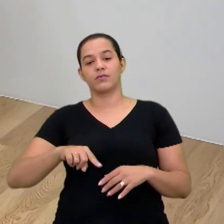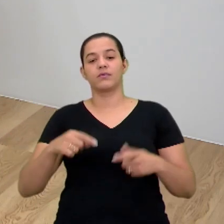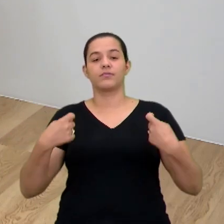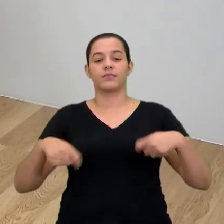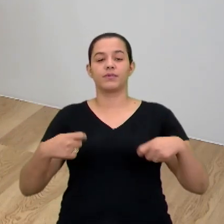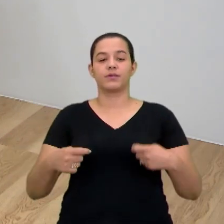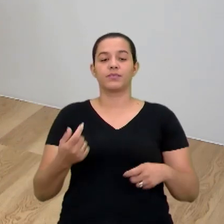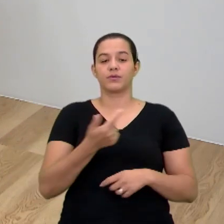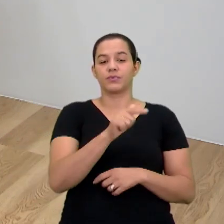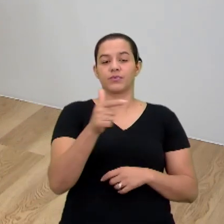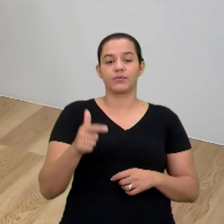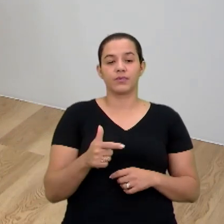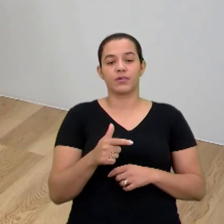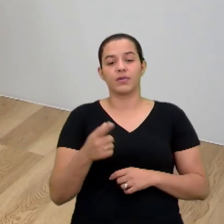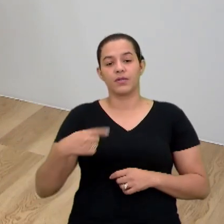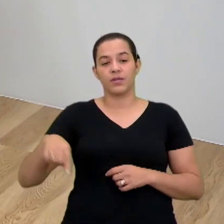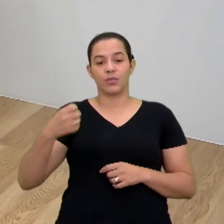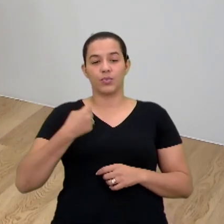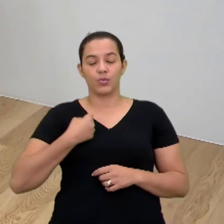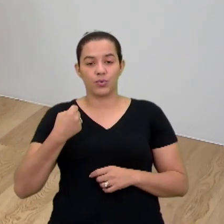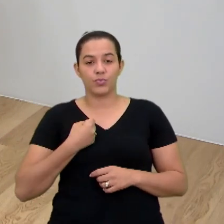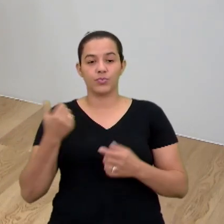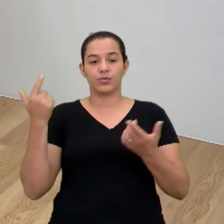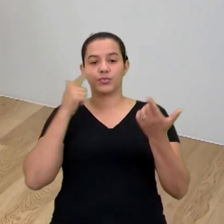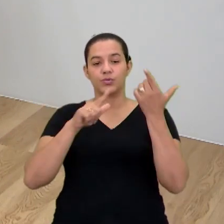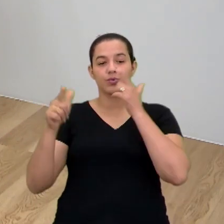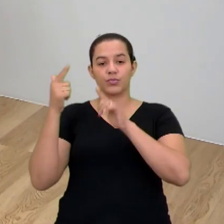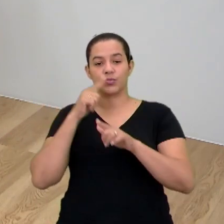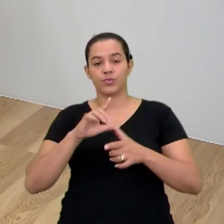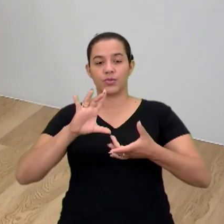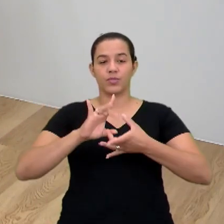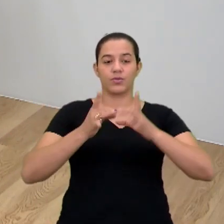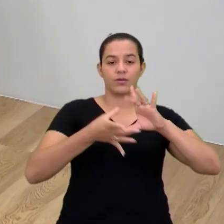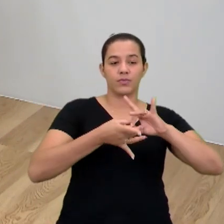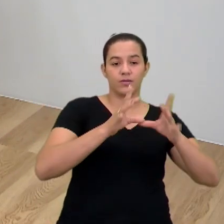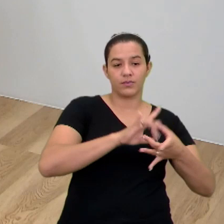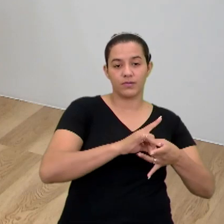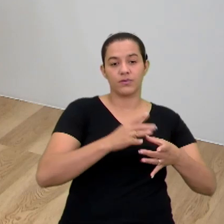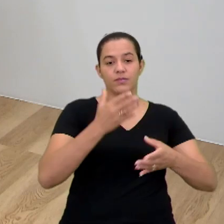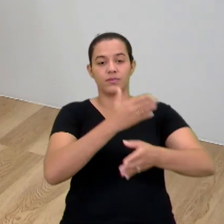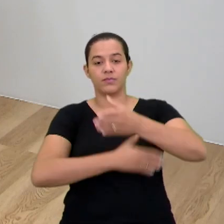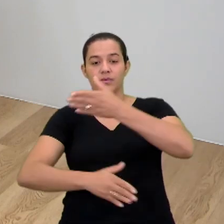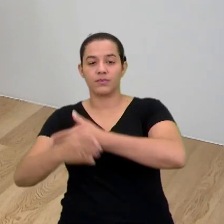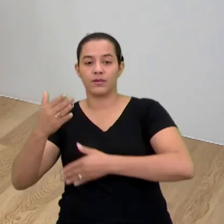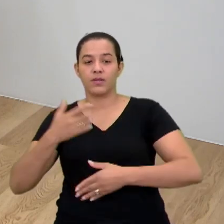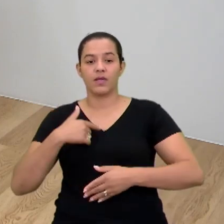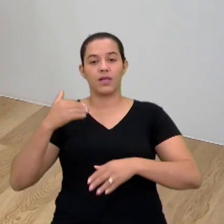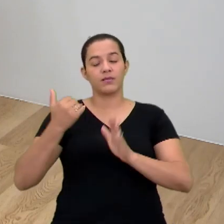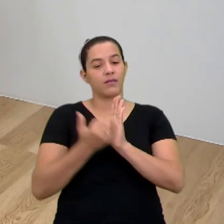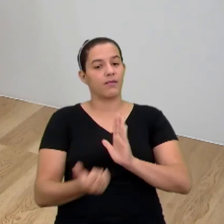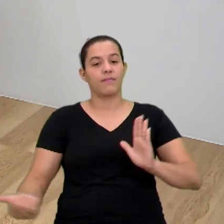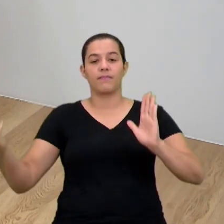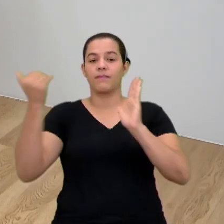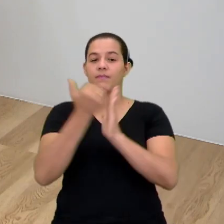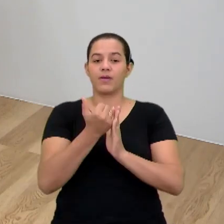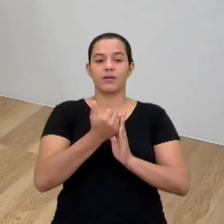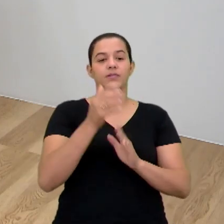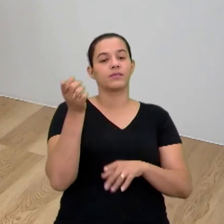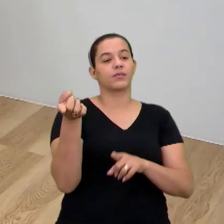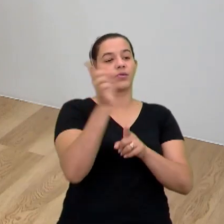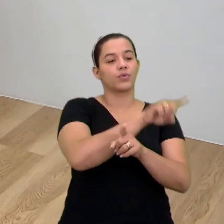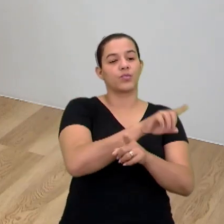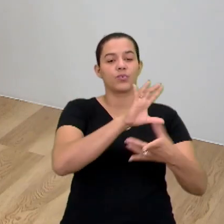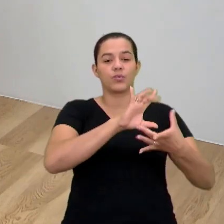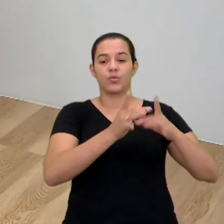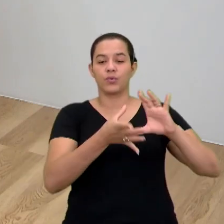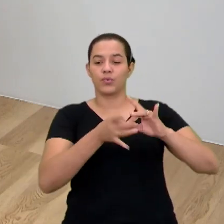dos que não tem. Mas números que foram vistos na Paralimpíada que às vezes até superam os atletas da exato. Olimpíada